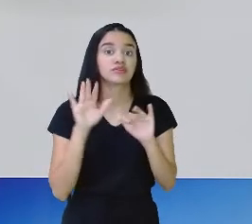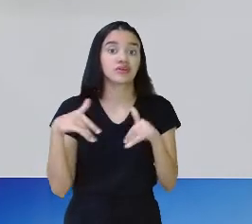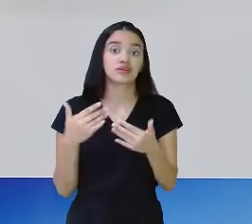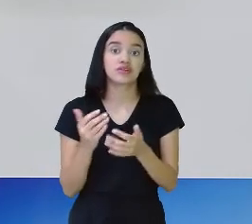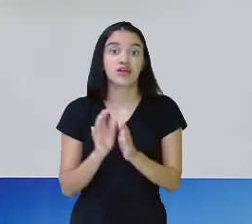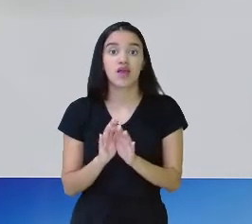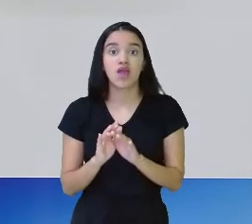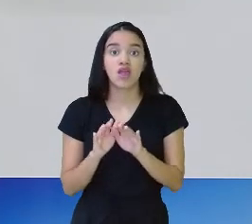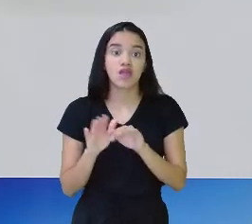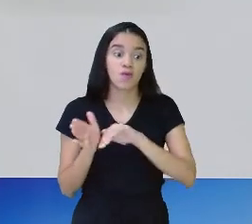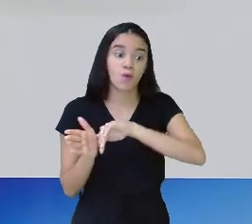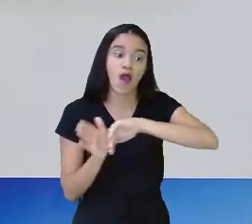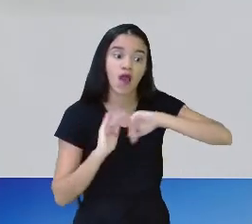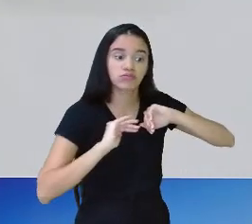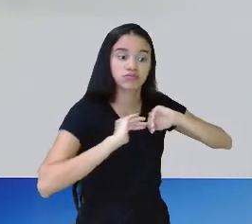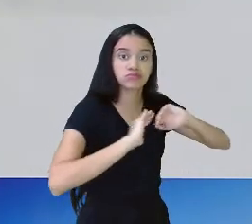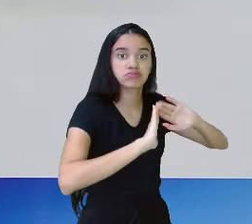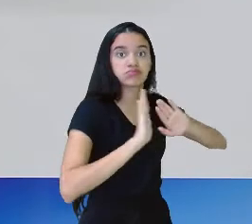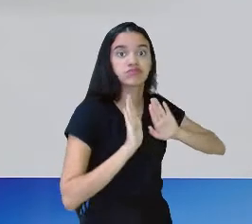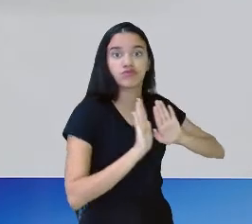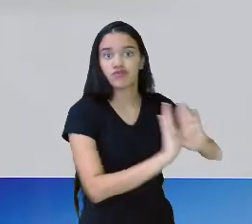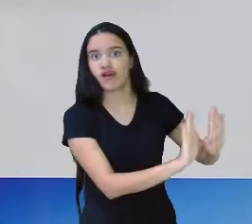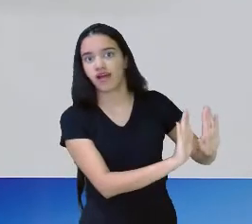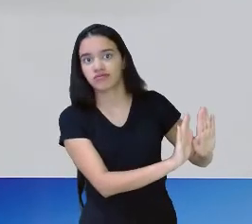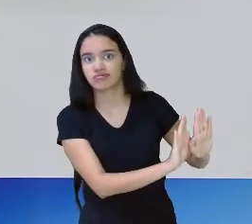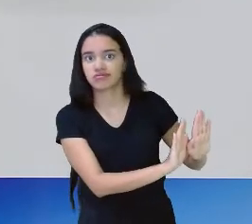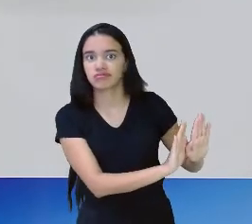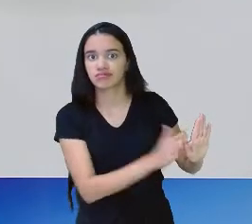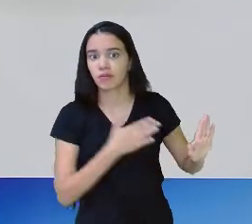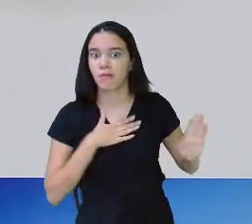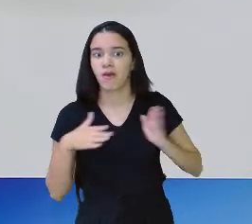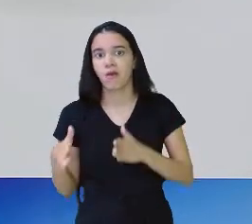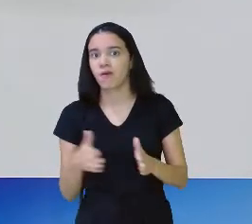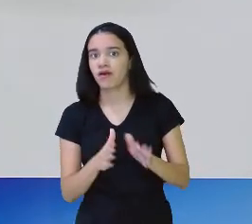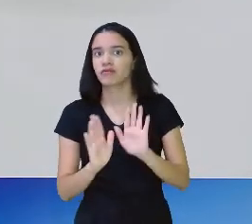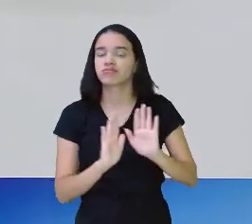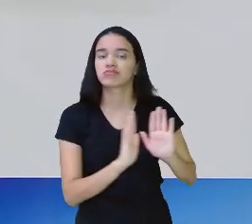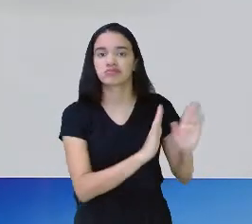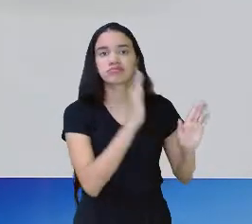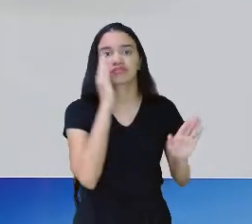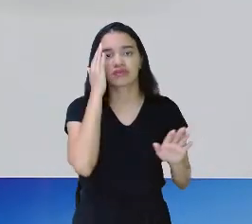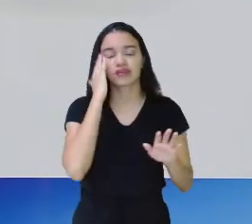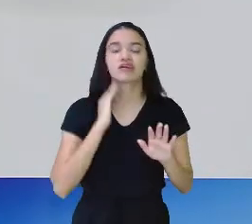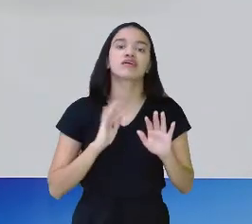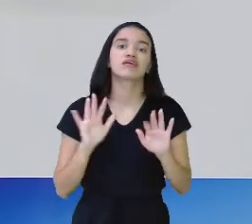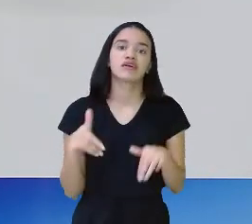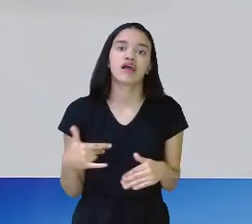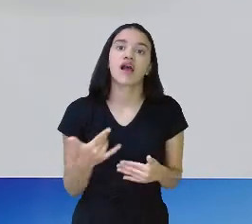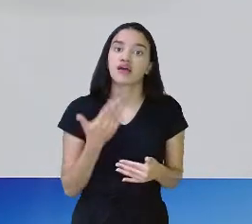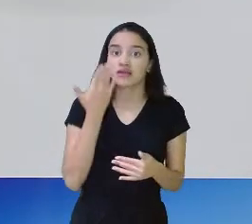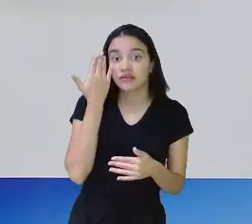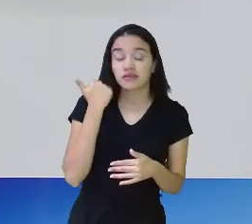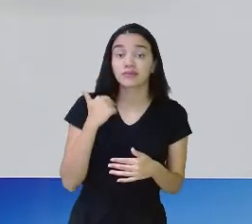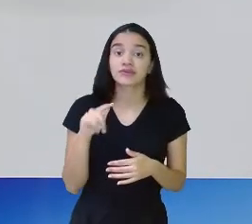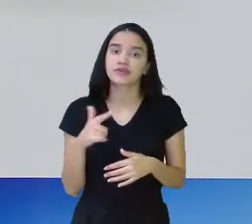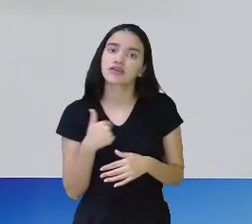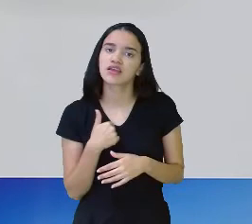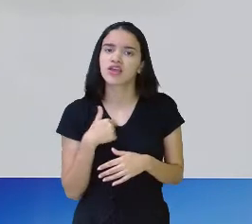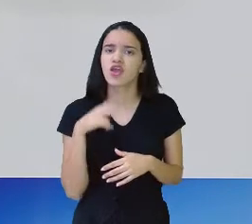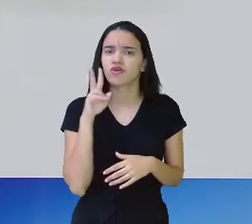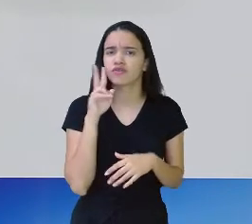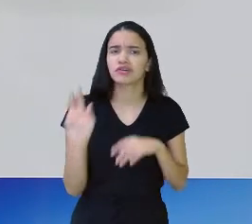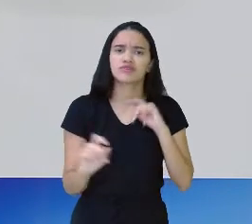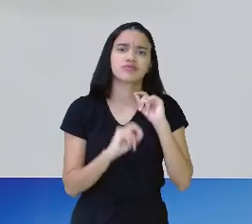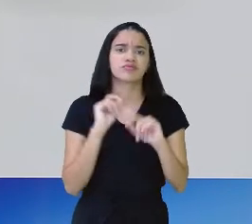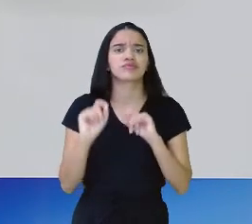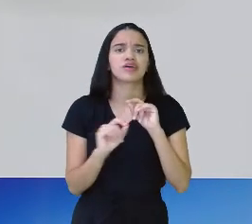caminho para que eu não toco e procuro, assim, com alguma coisa, tirá-los, sabe? Uma coisa que eu vejo muito, professora,